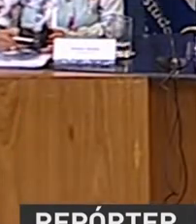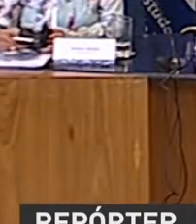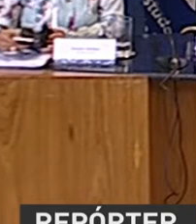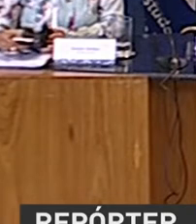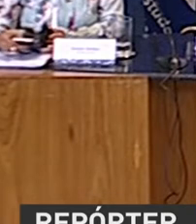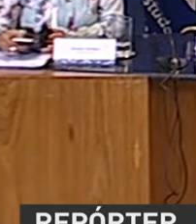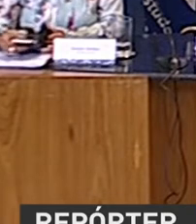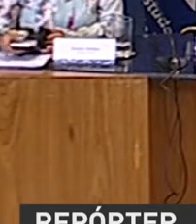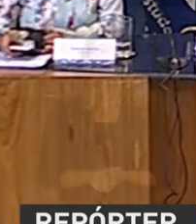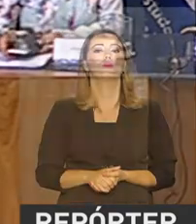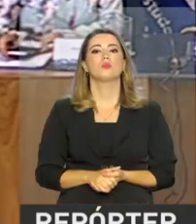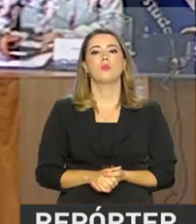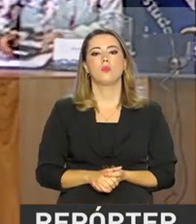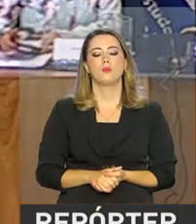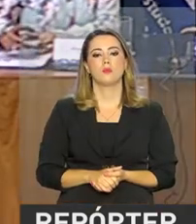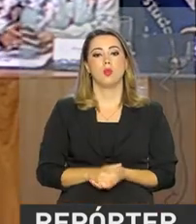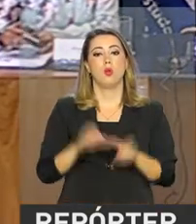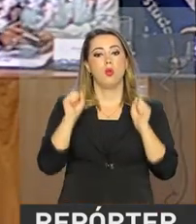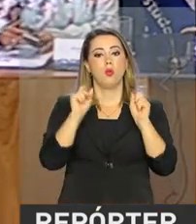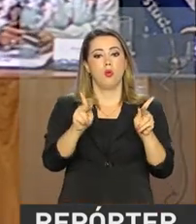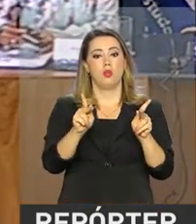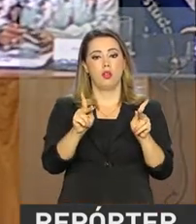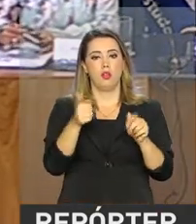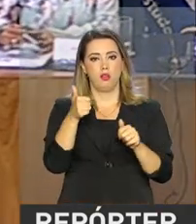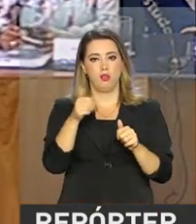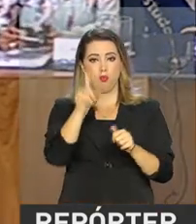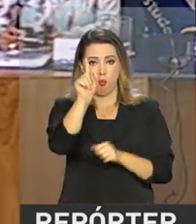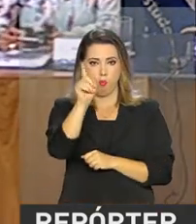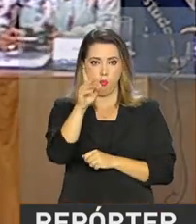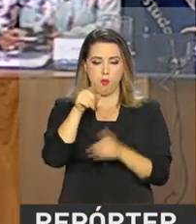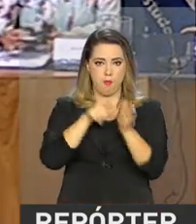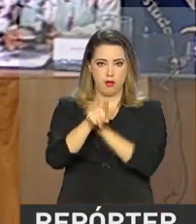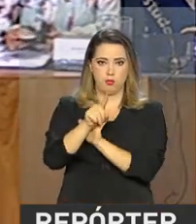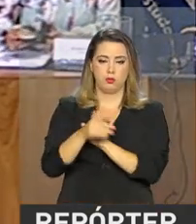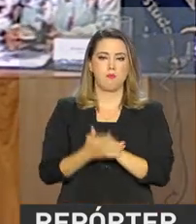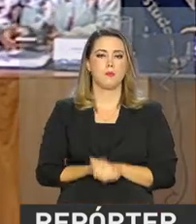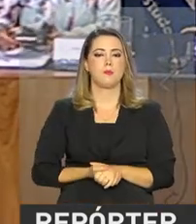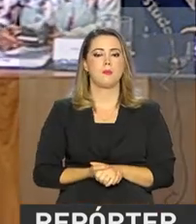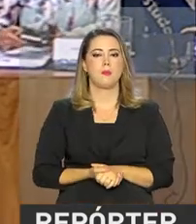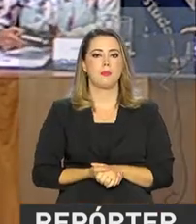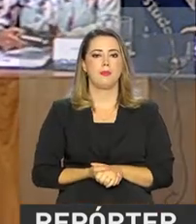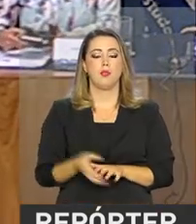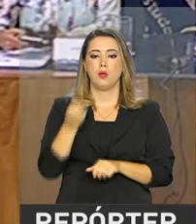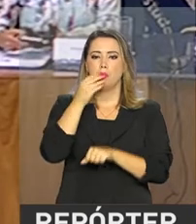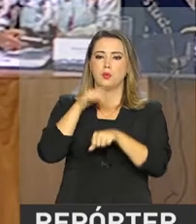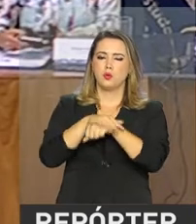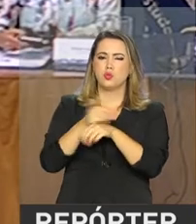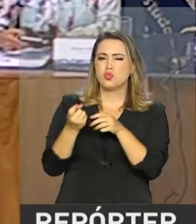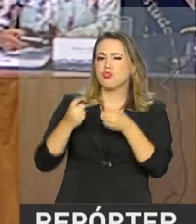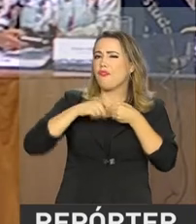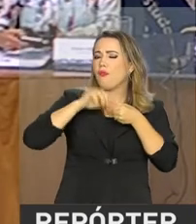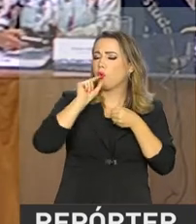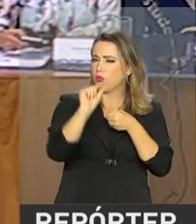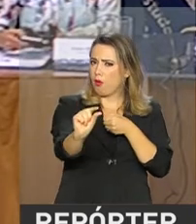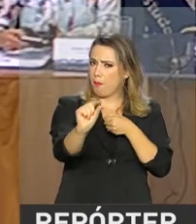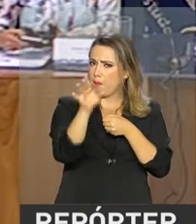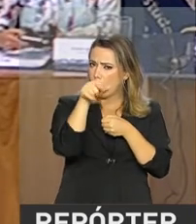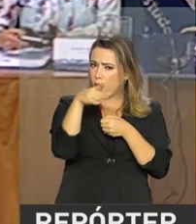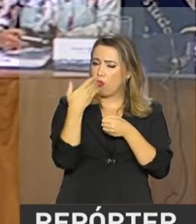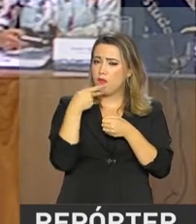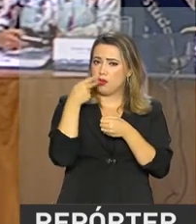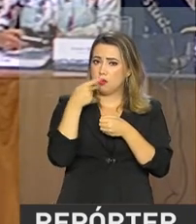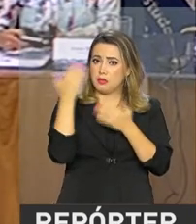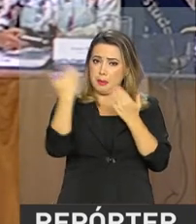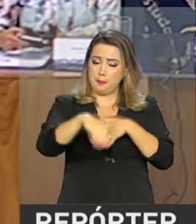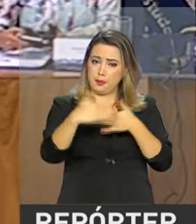Ok, gente. Tem uma pergunta aqui. Boa noite. Só queria voltar um pouquinho nas